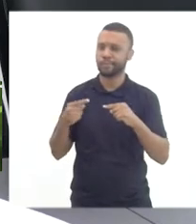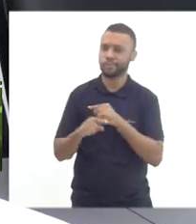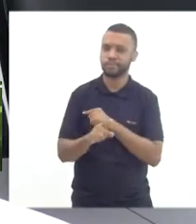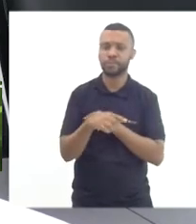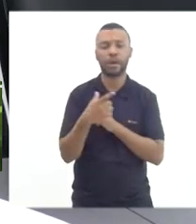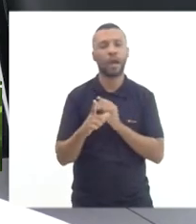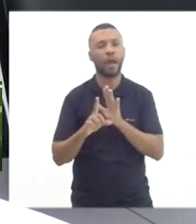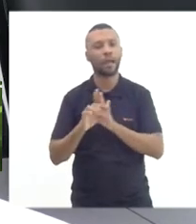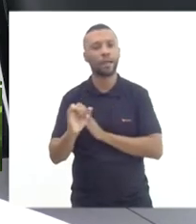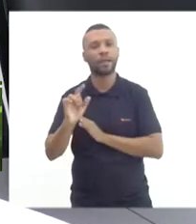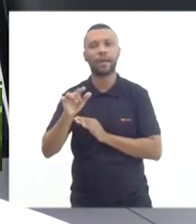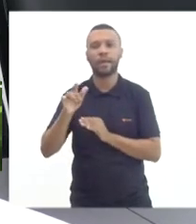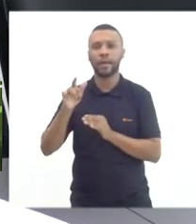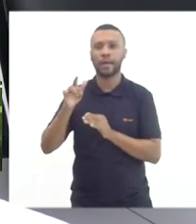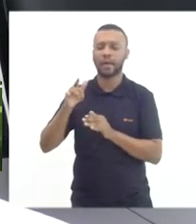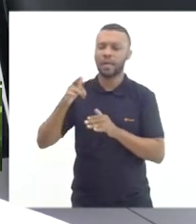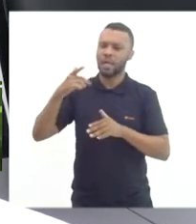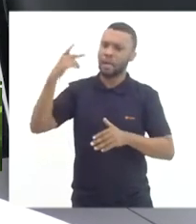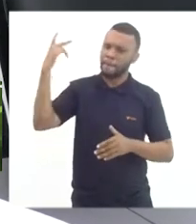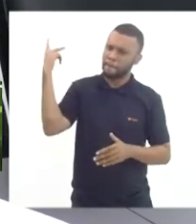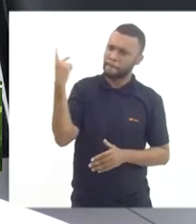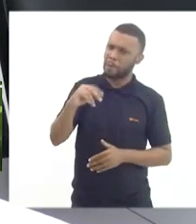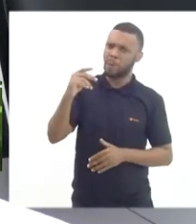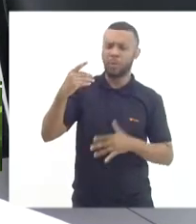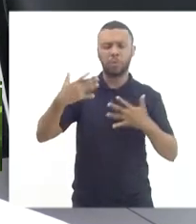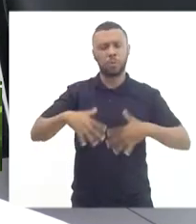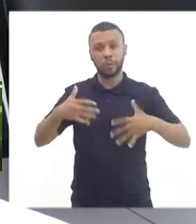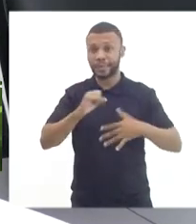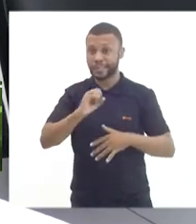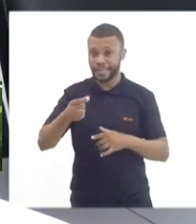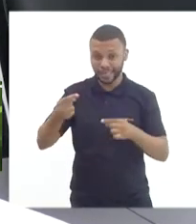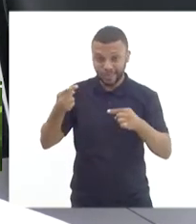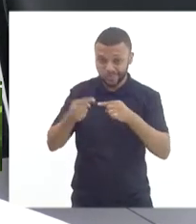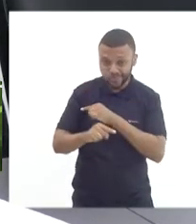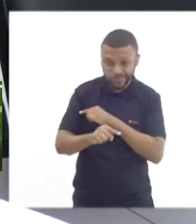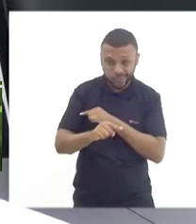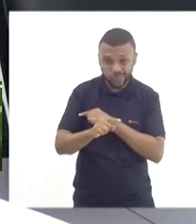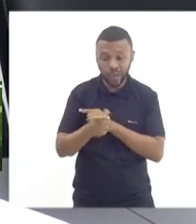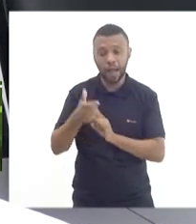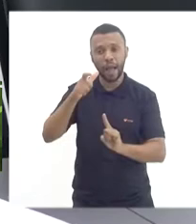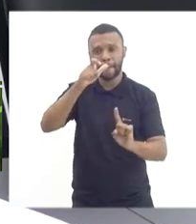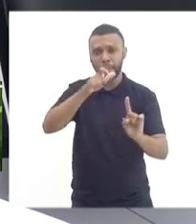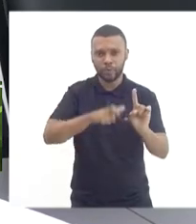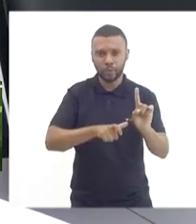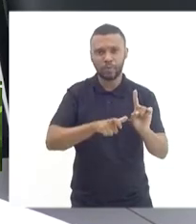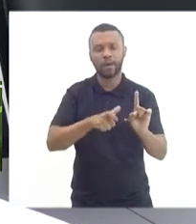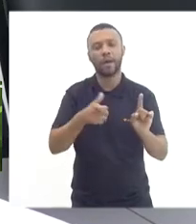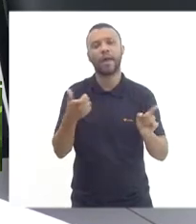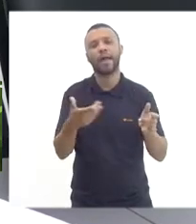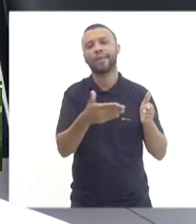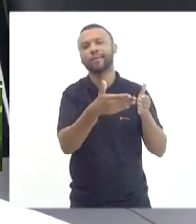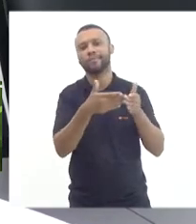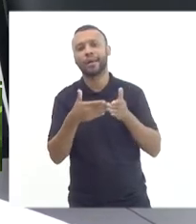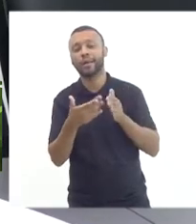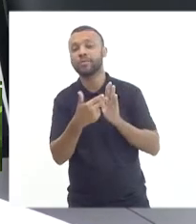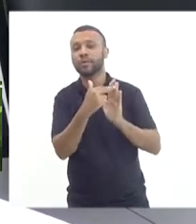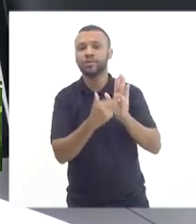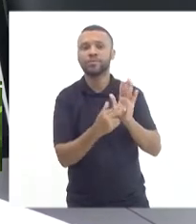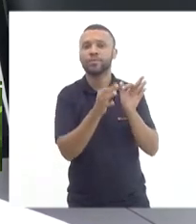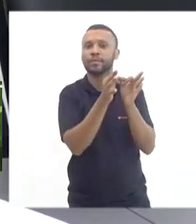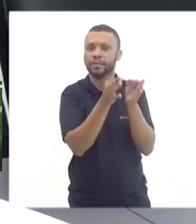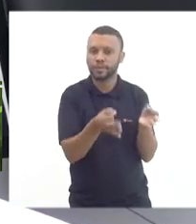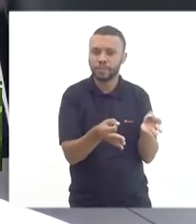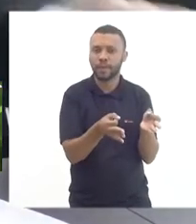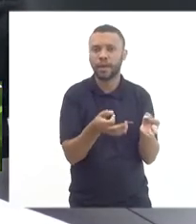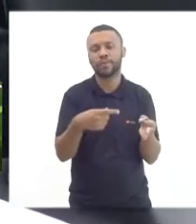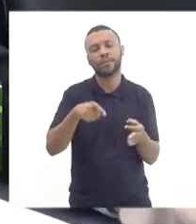era draconiana. Ela falava assim, olha, se não tiver em conformidade, a pessoa sai do regime simplificado e aí você passa